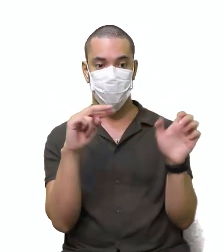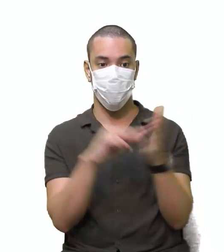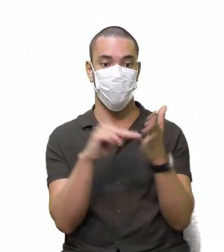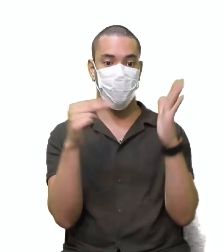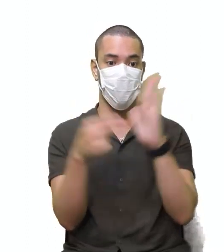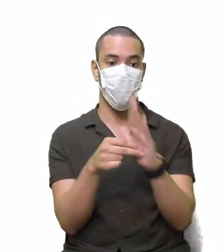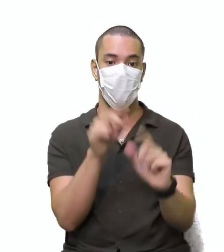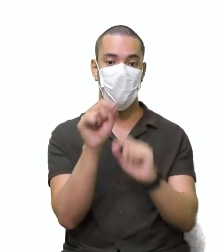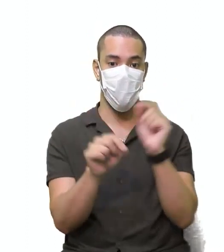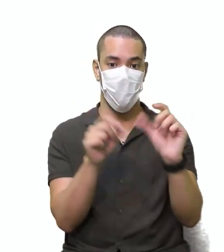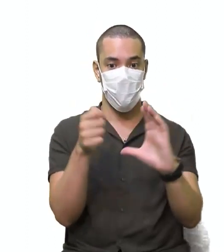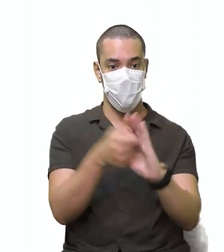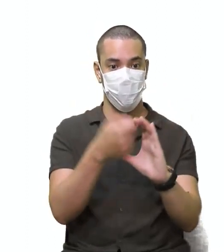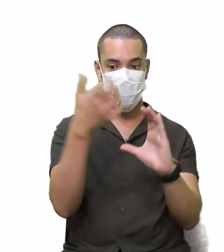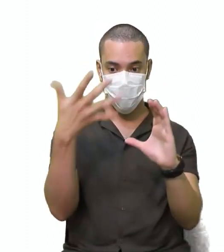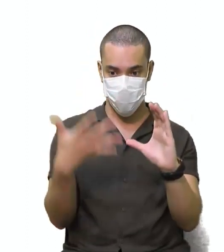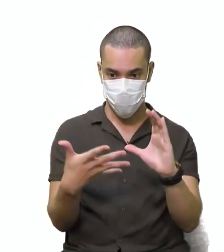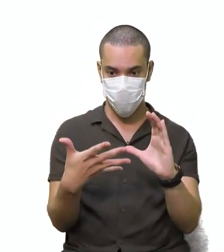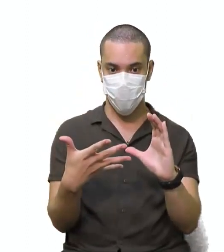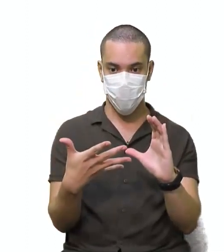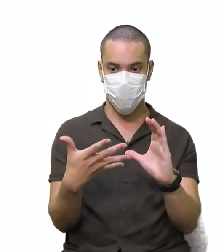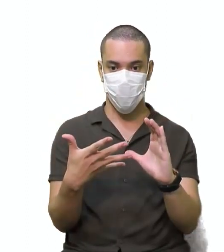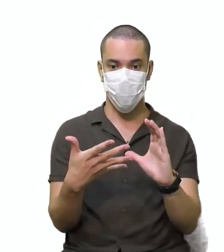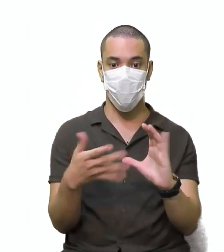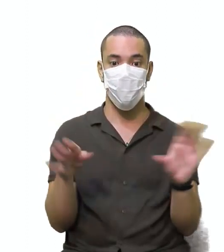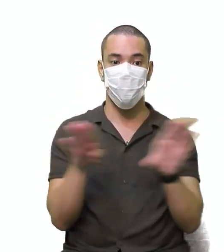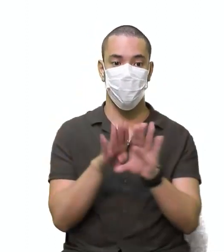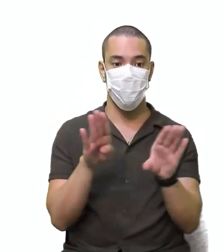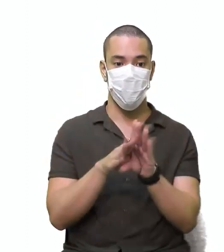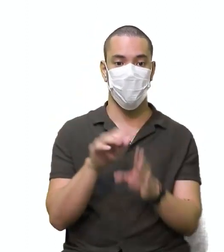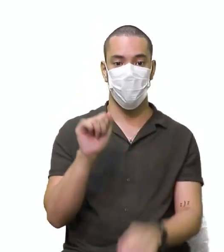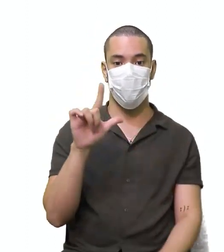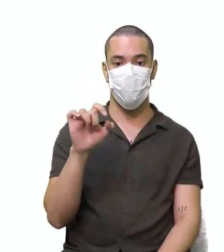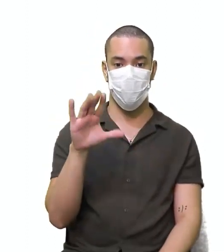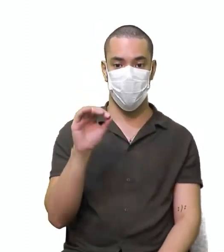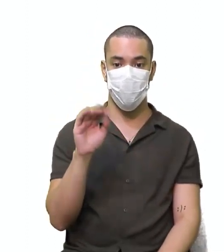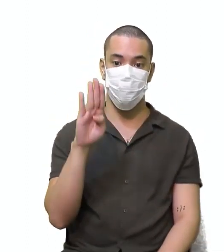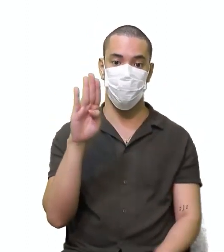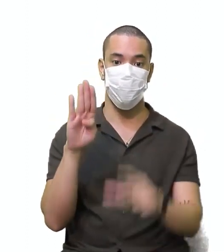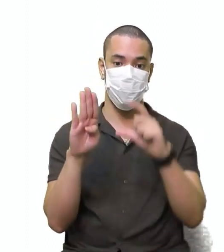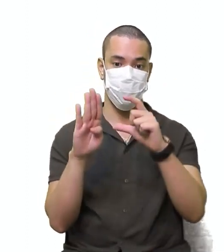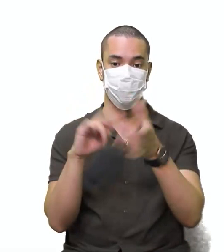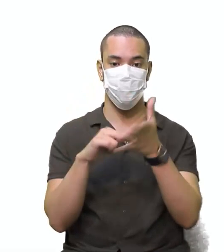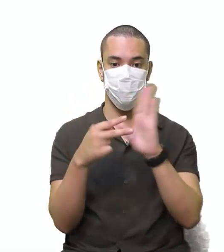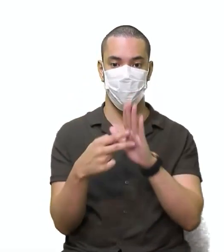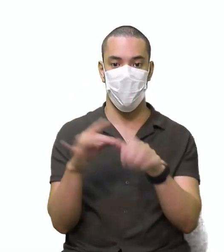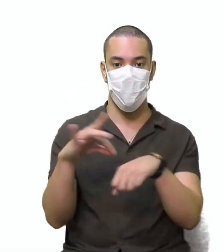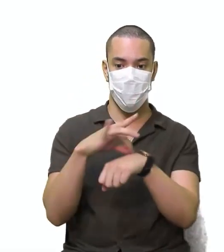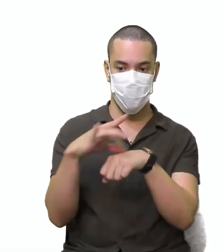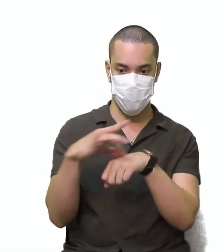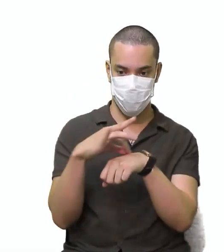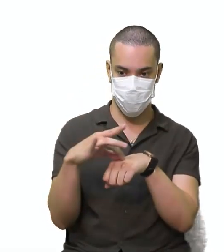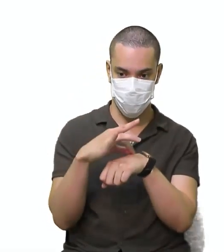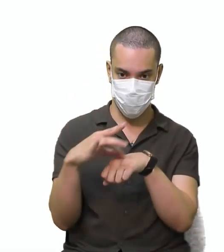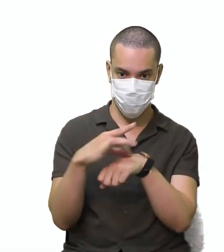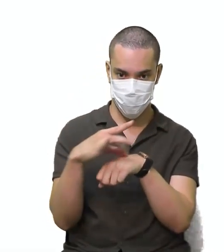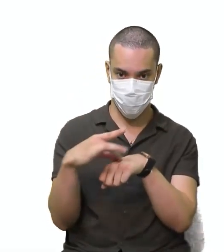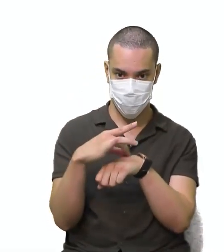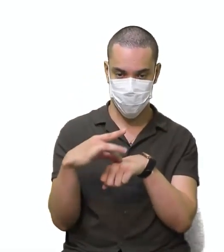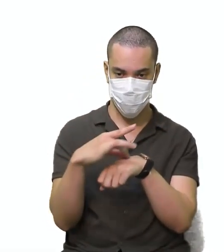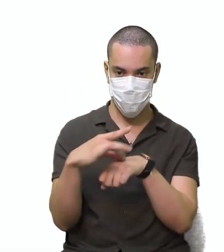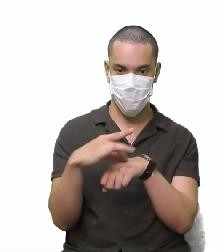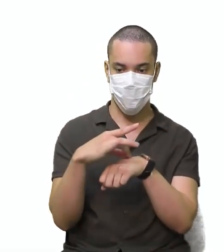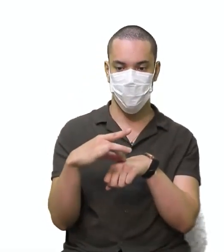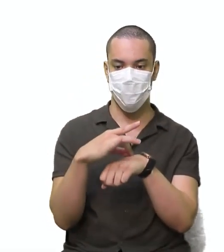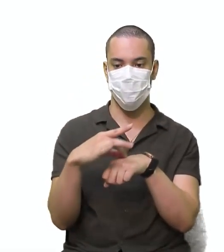essa característica. O alelo Bzão determina a cor preta, tá bom? O alelo Bzão, cor